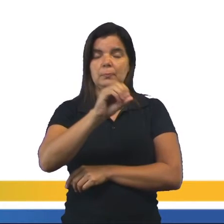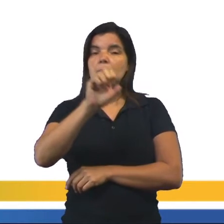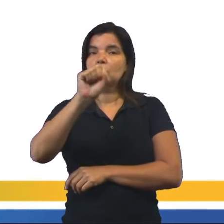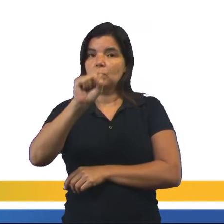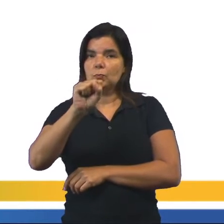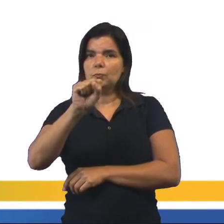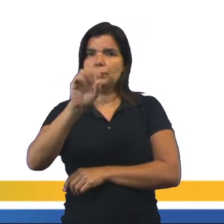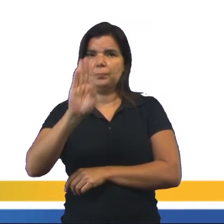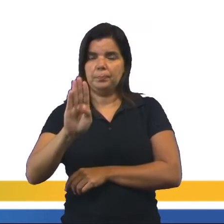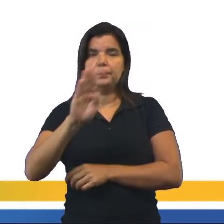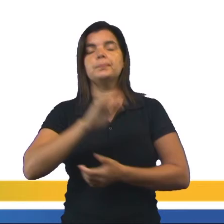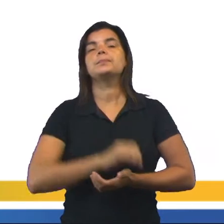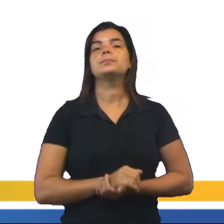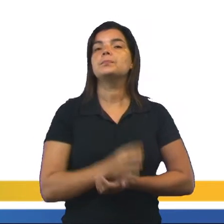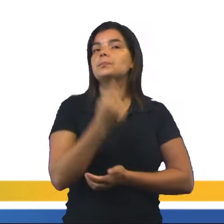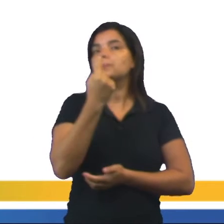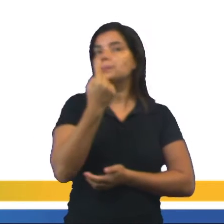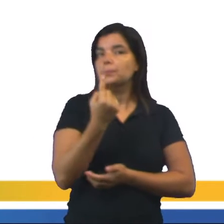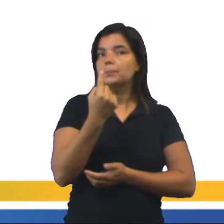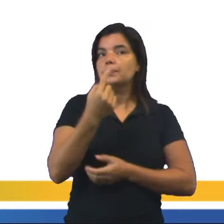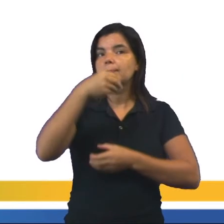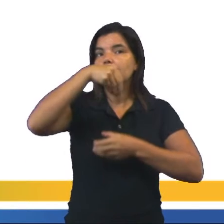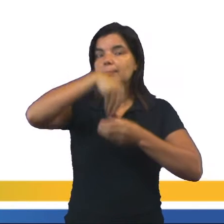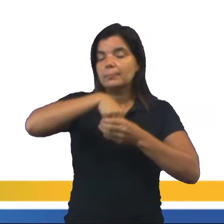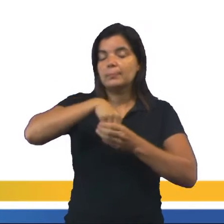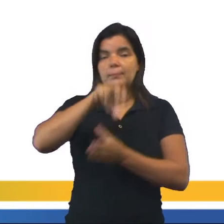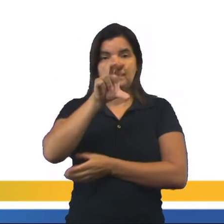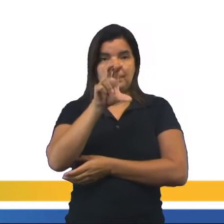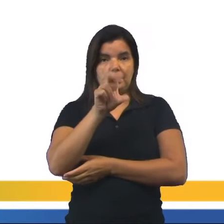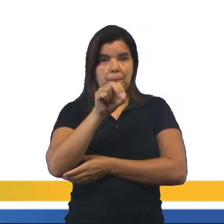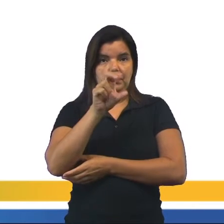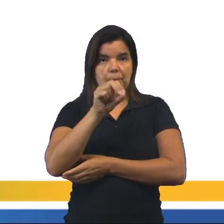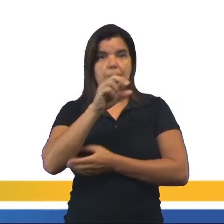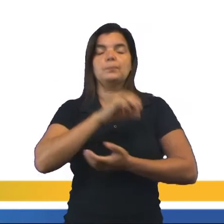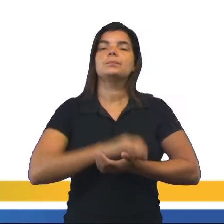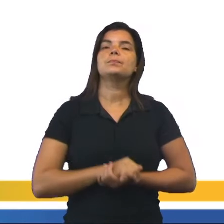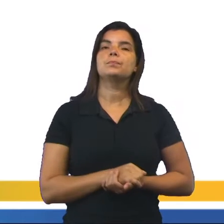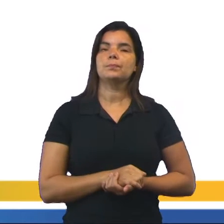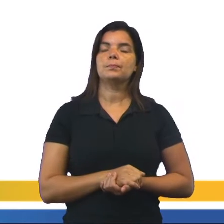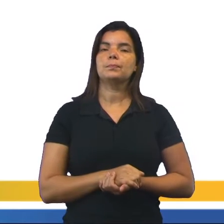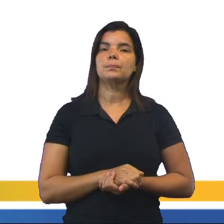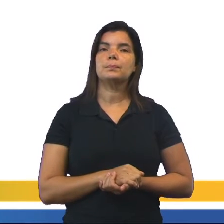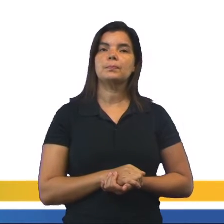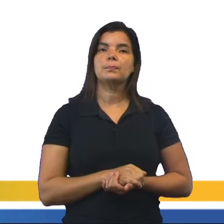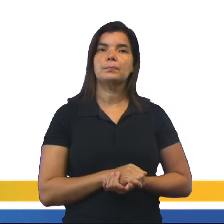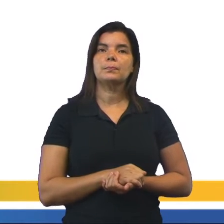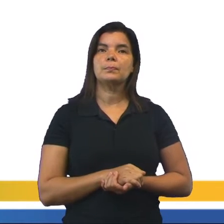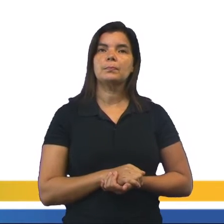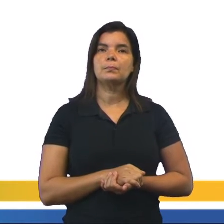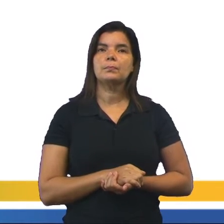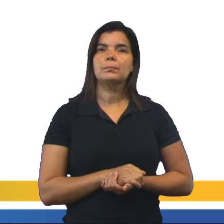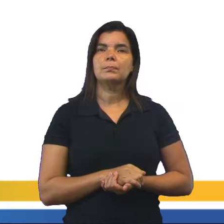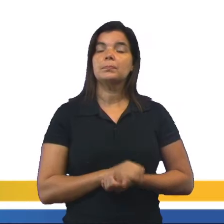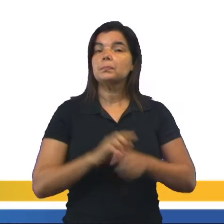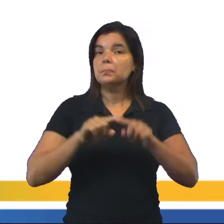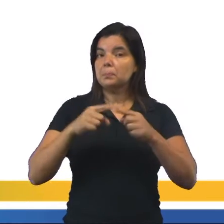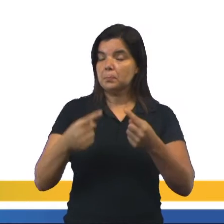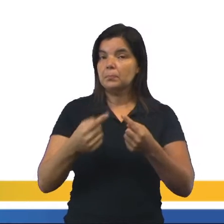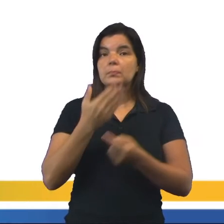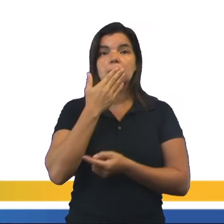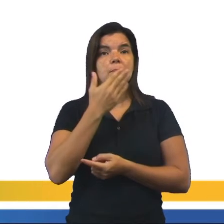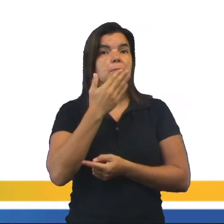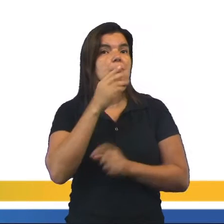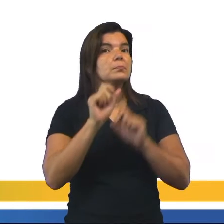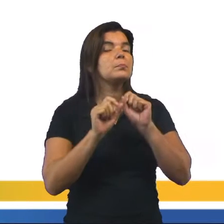B, e uma medida interna, que é o ângulo de 50 graus. Mas ele está